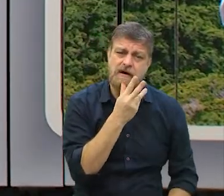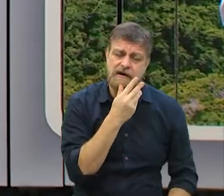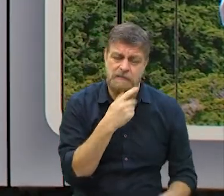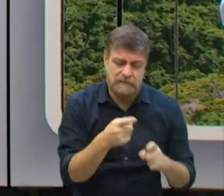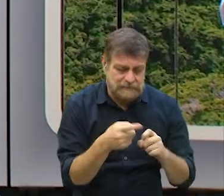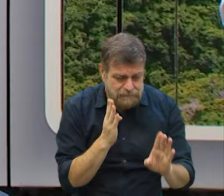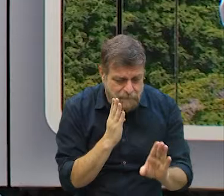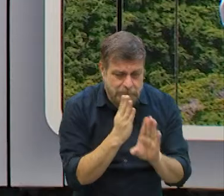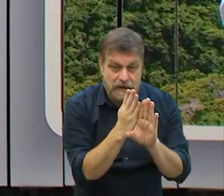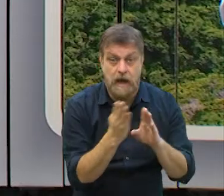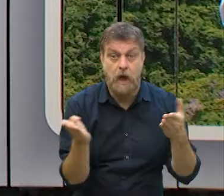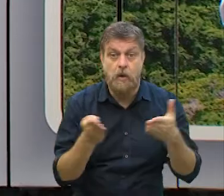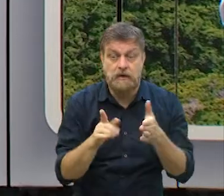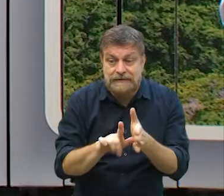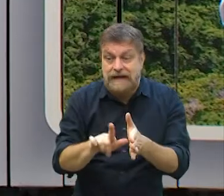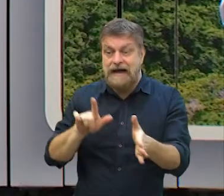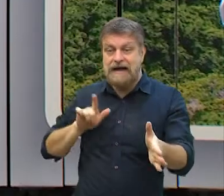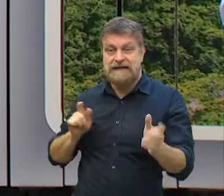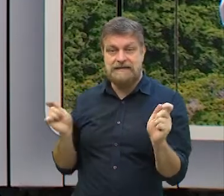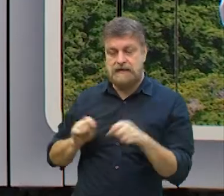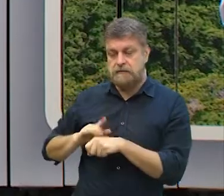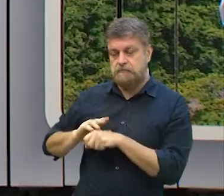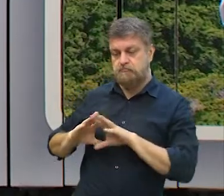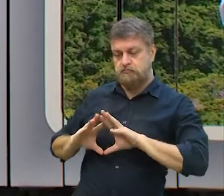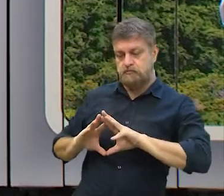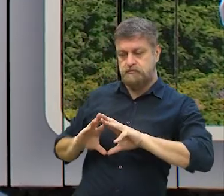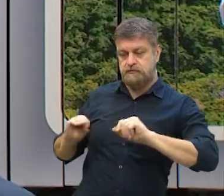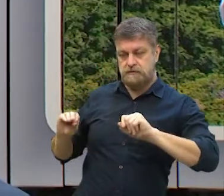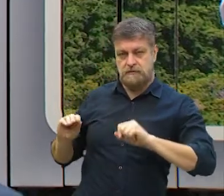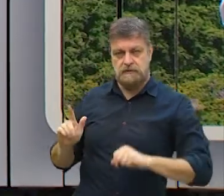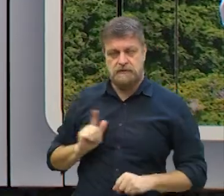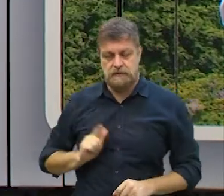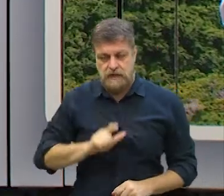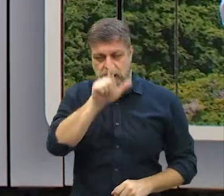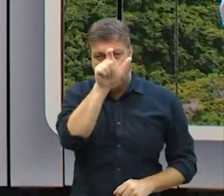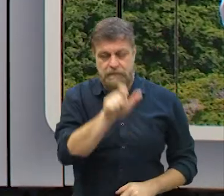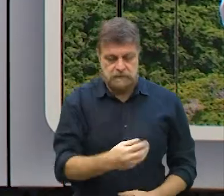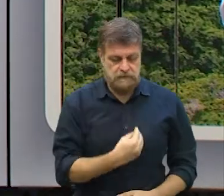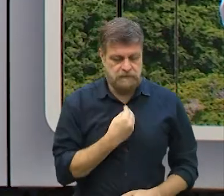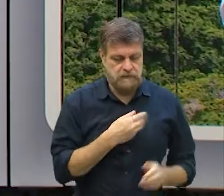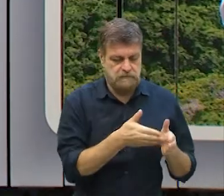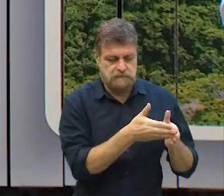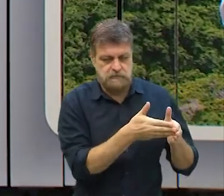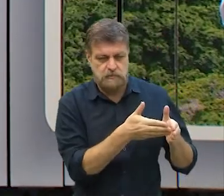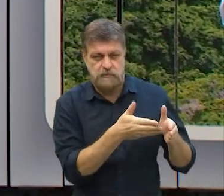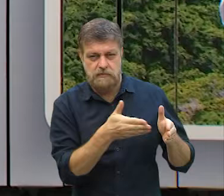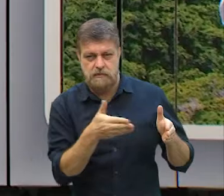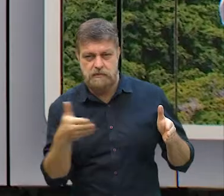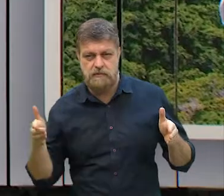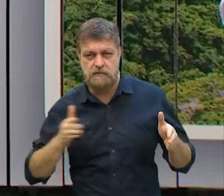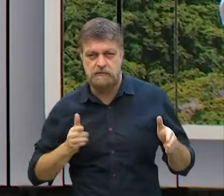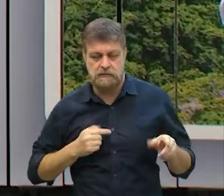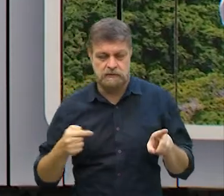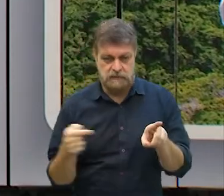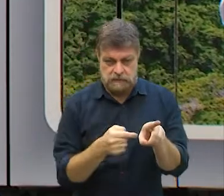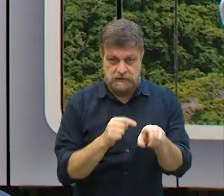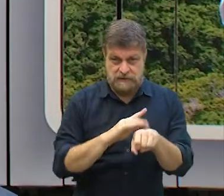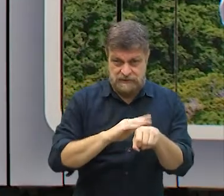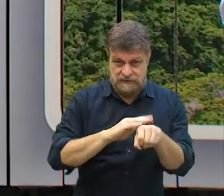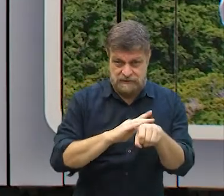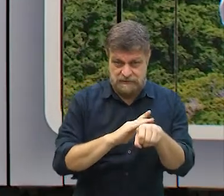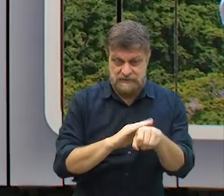Hoje você tem a possibilidade de curar. Alguns passam aí a vida toda, desenvolvem alguma hiperplasia, mas o